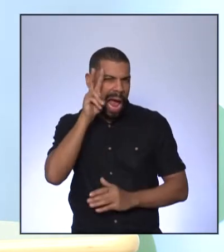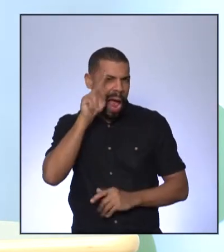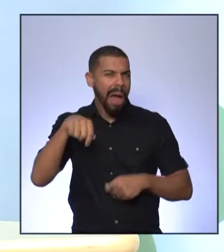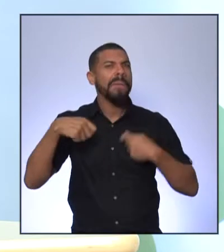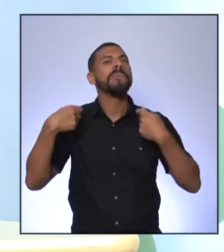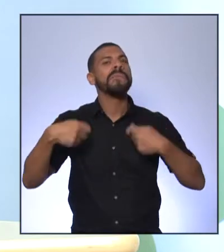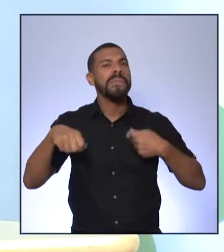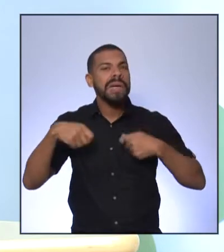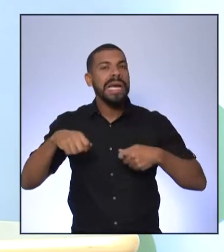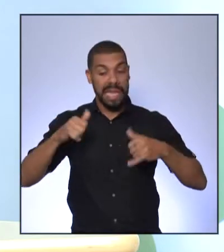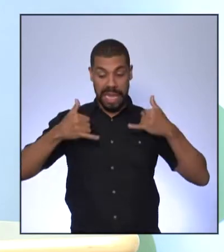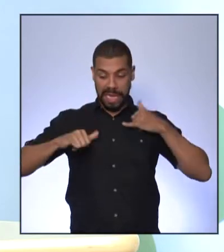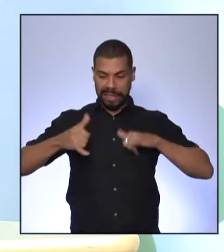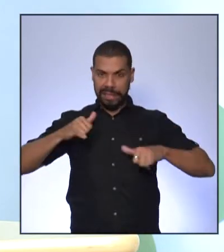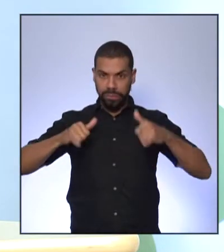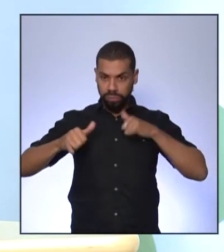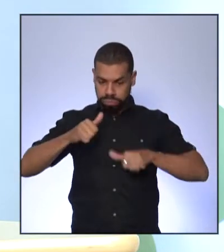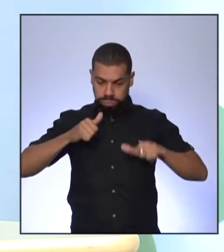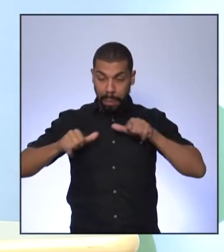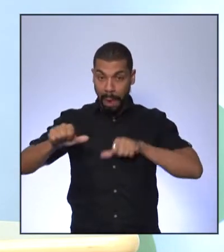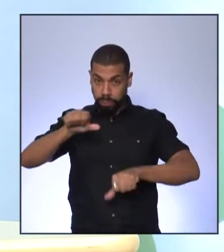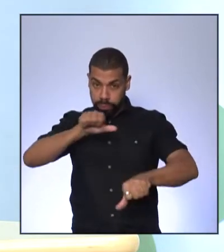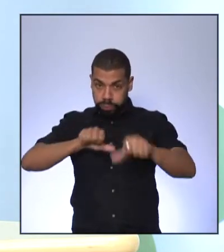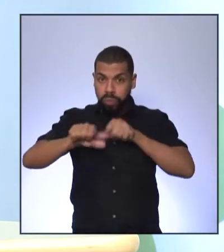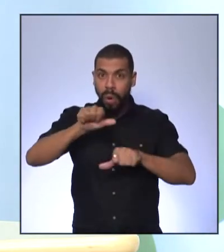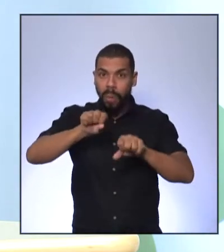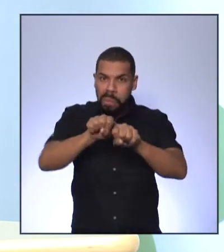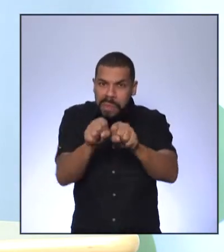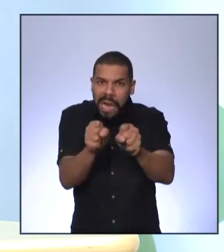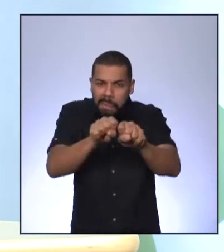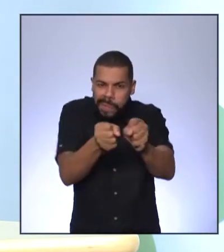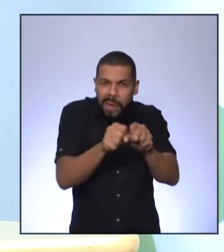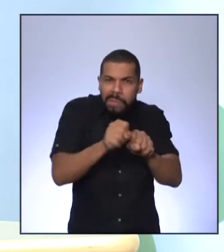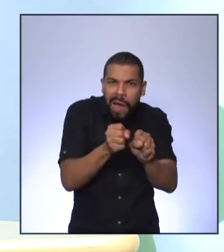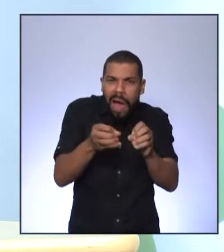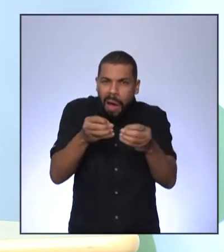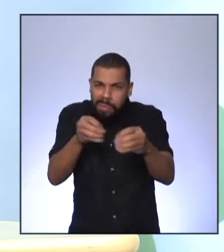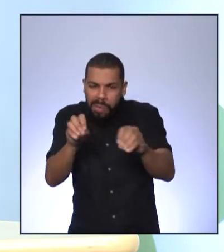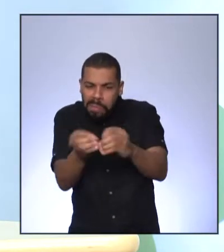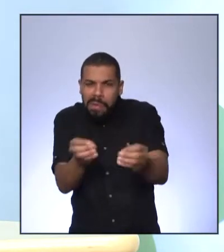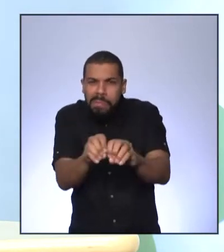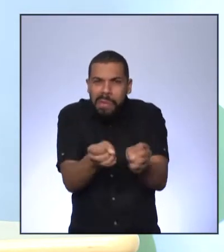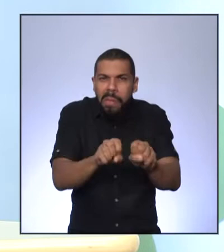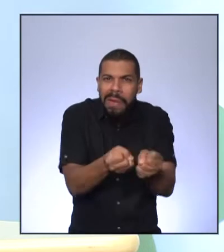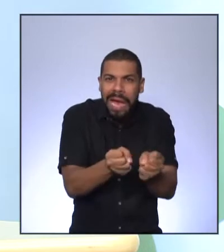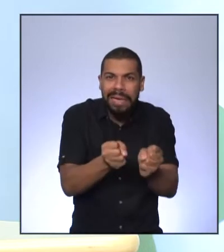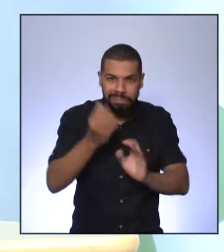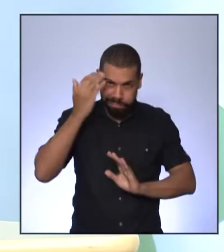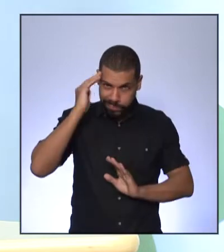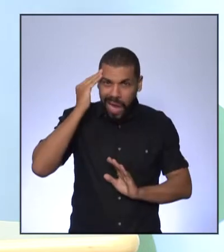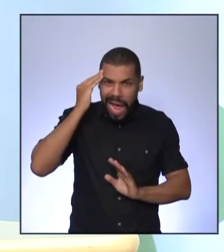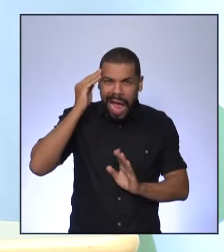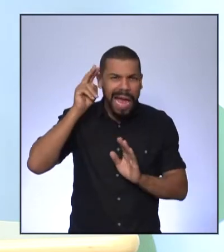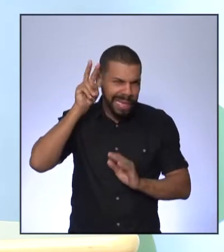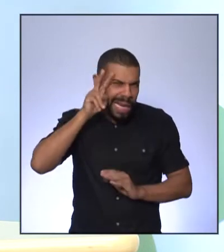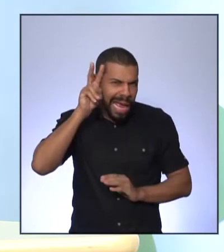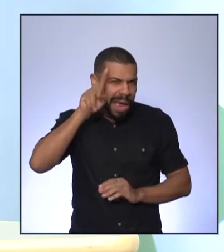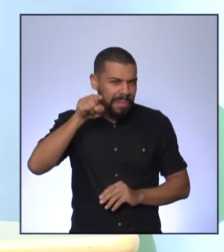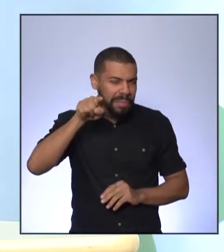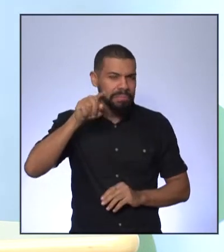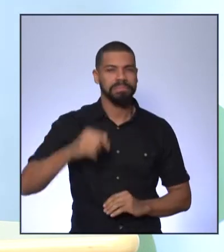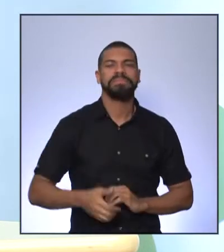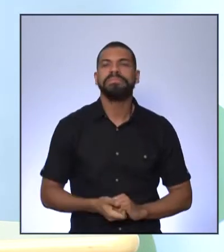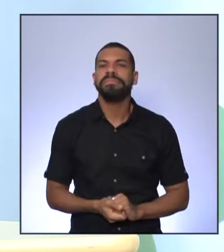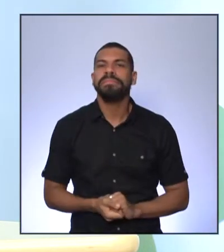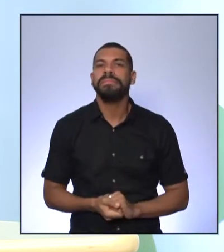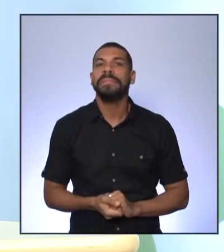que tenha energia para quebrar as ligações antigas e que a molécula ela tenha orientação para ela se ligar de novo e formar as novas